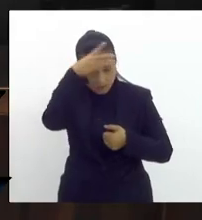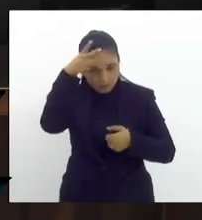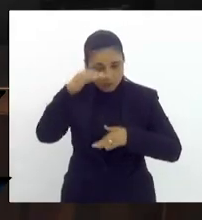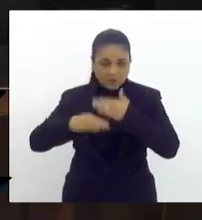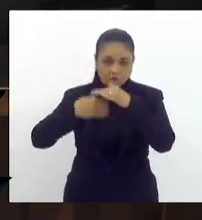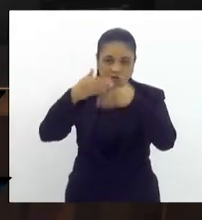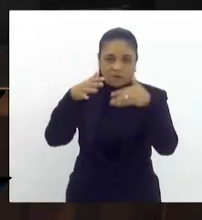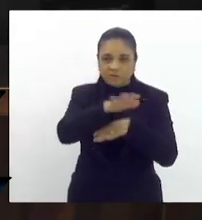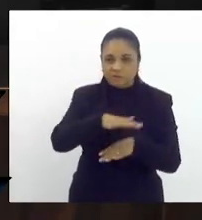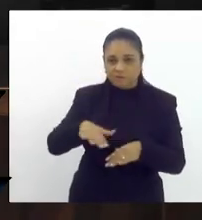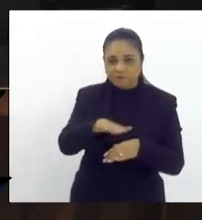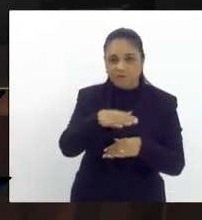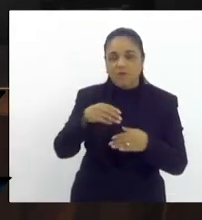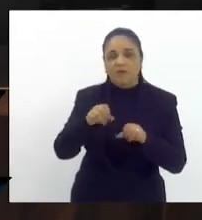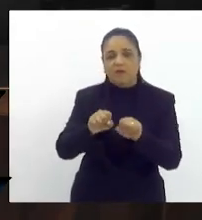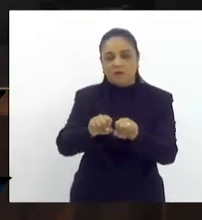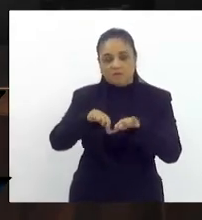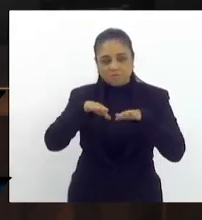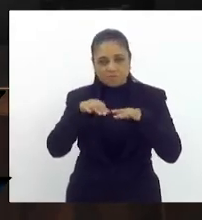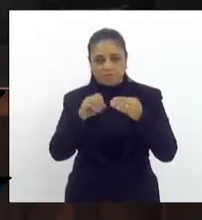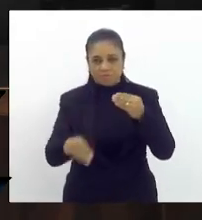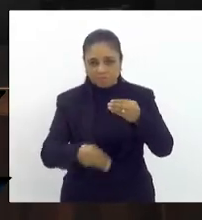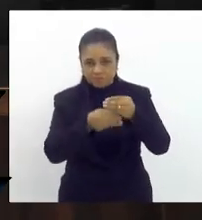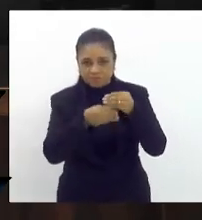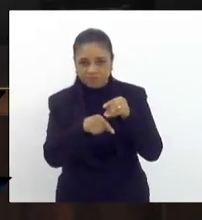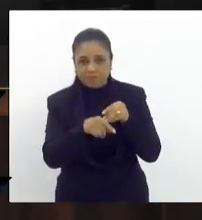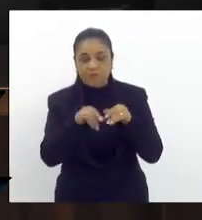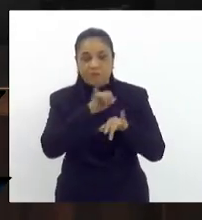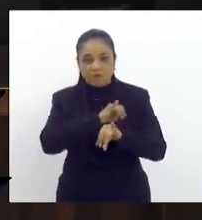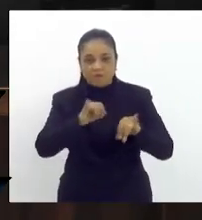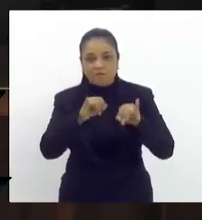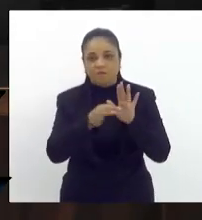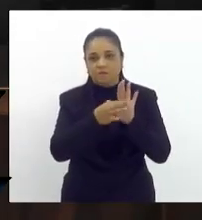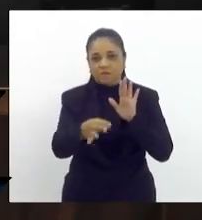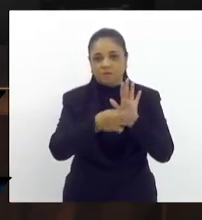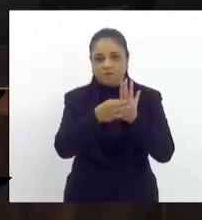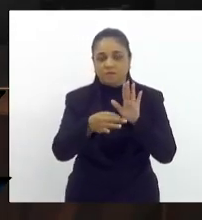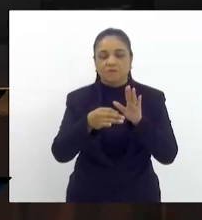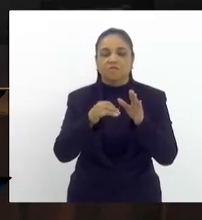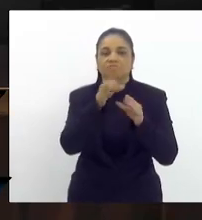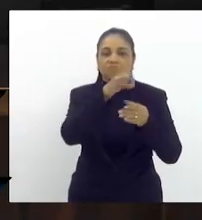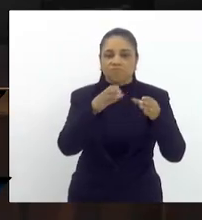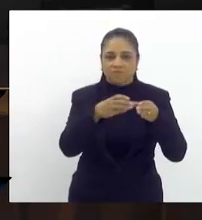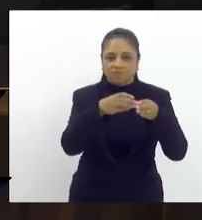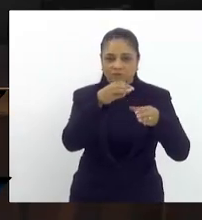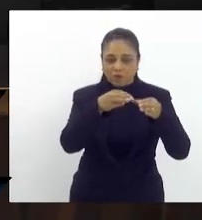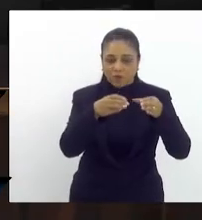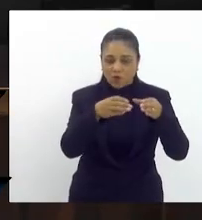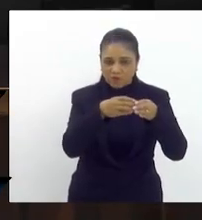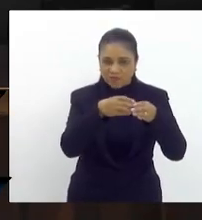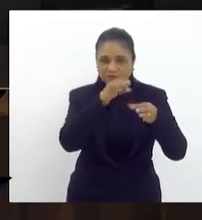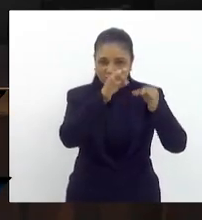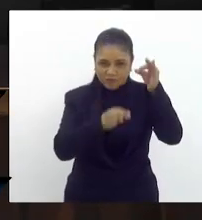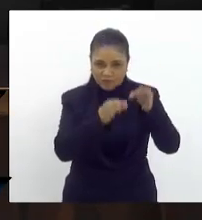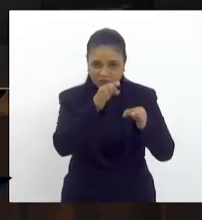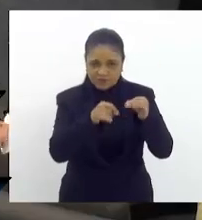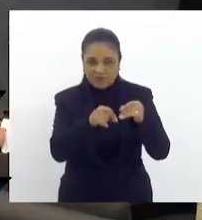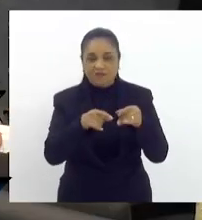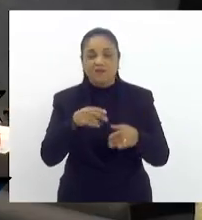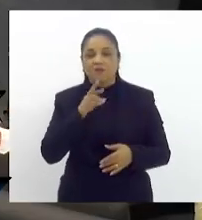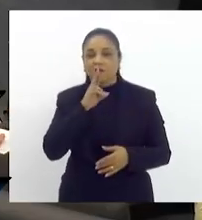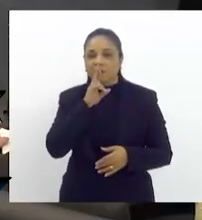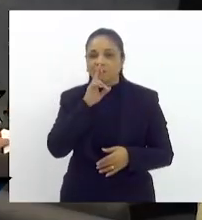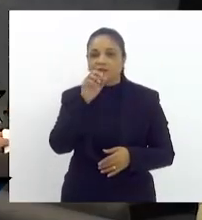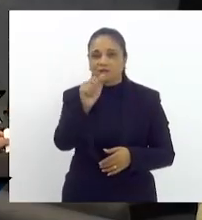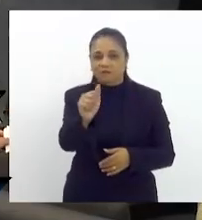as emendas de plenário para emitir parecer pela comissão de constituição e justiça Deputado Rodrigo Amorim